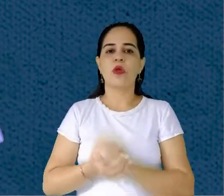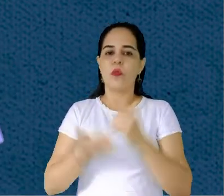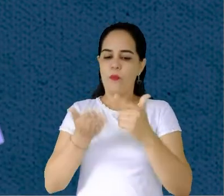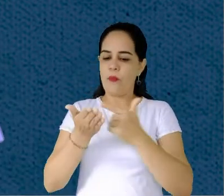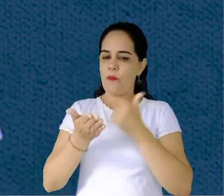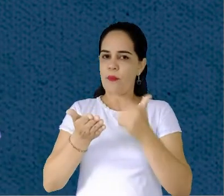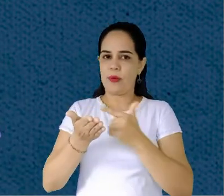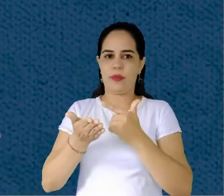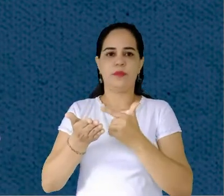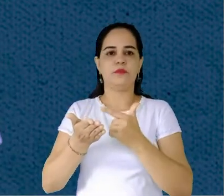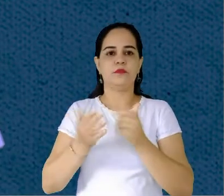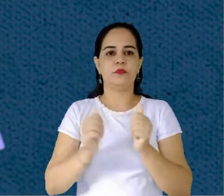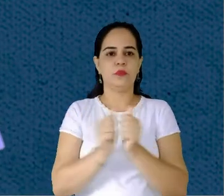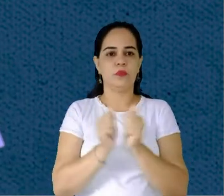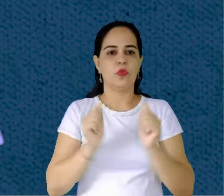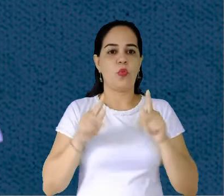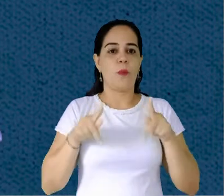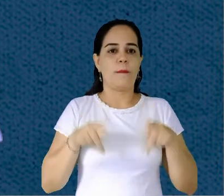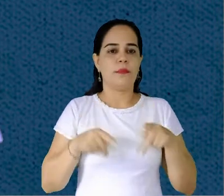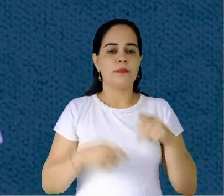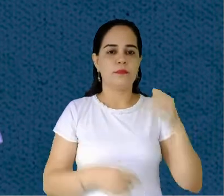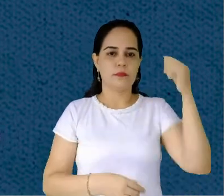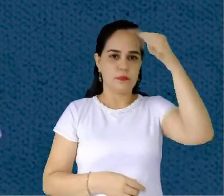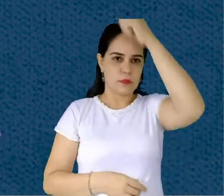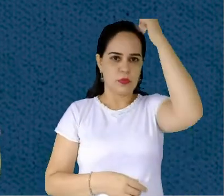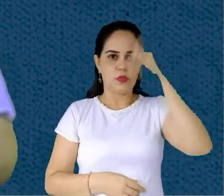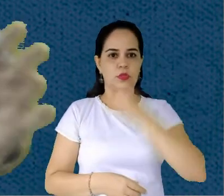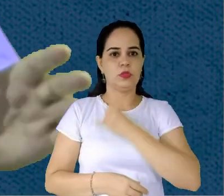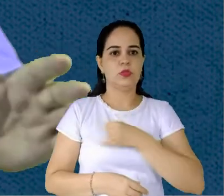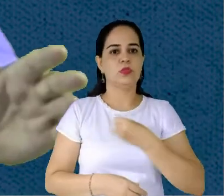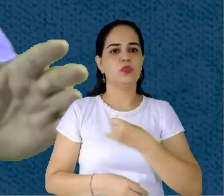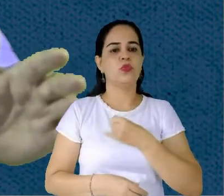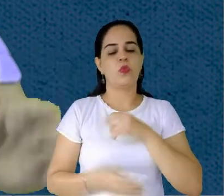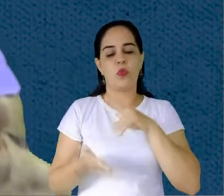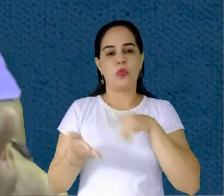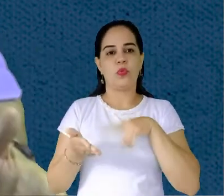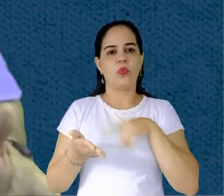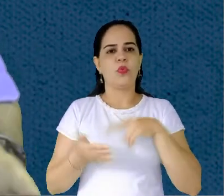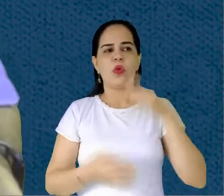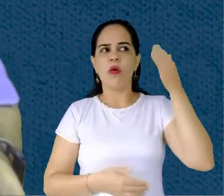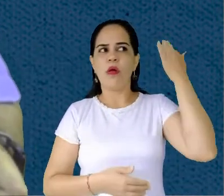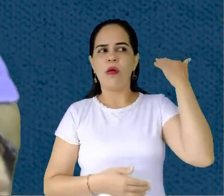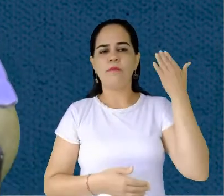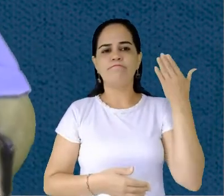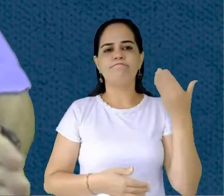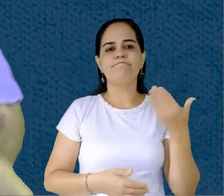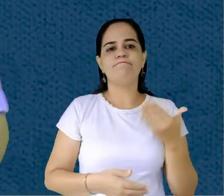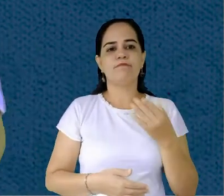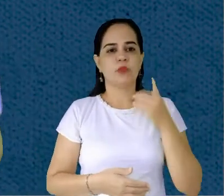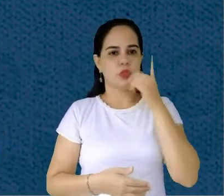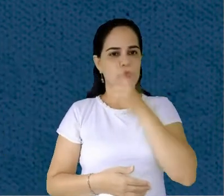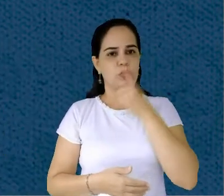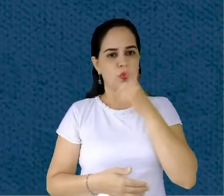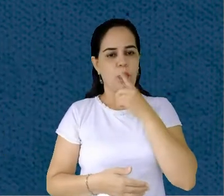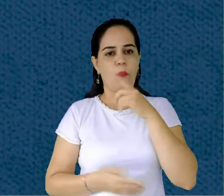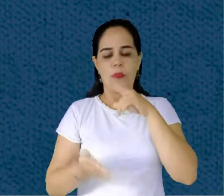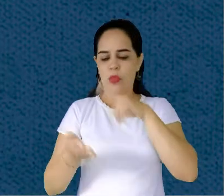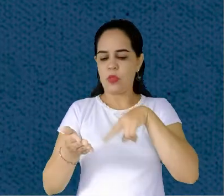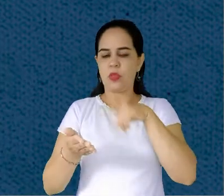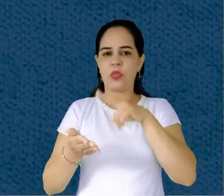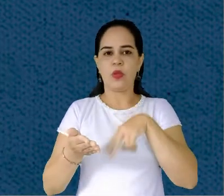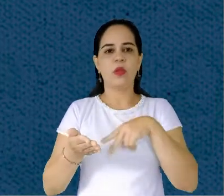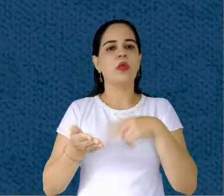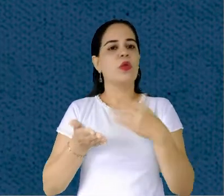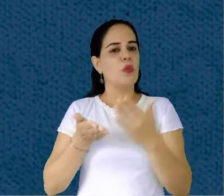é do livro do Apocalipse, de São João. Nós já, acho que desde o 2º ou 3º domingo, já estamos